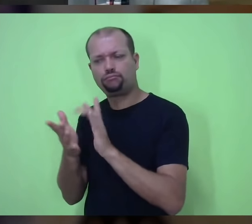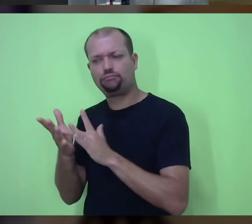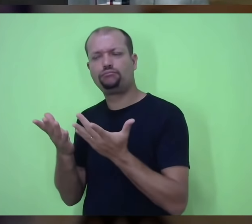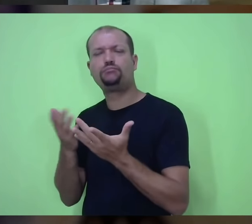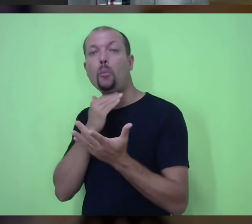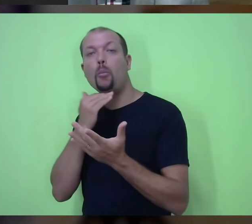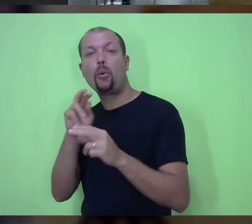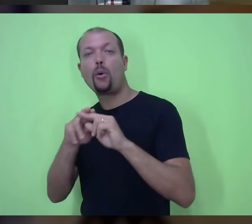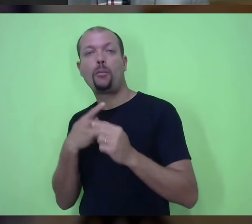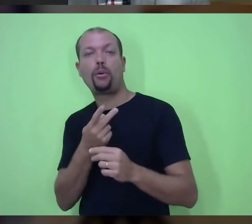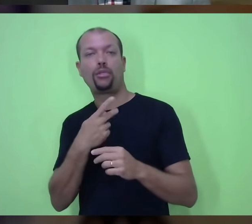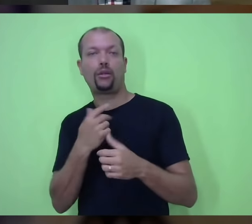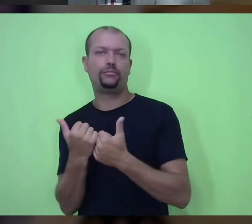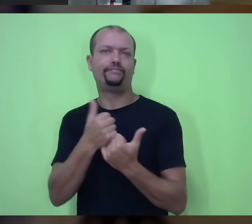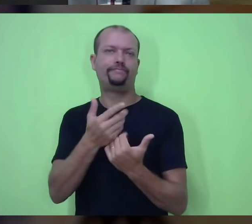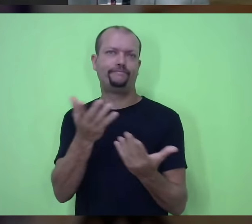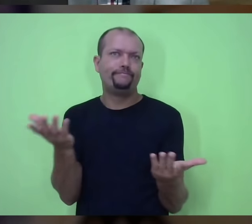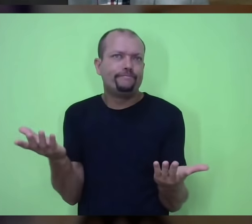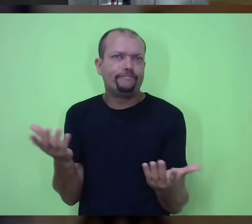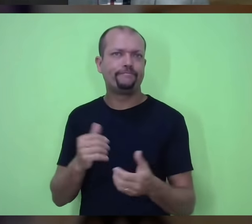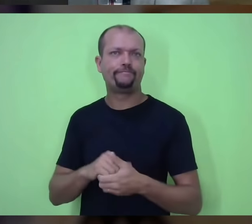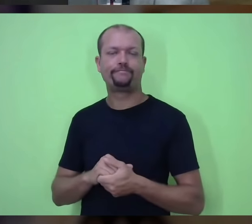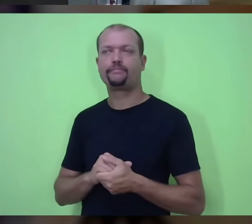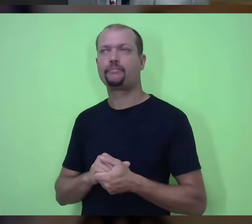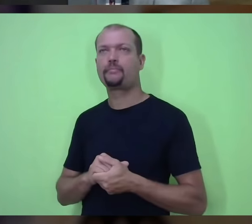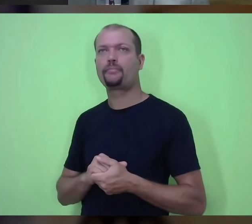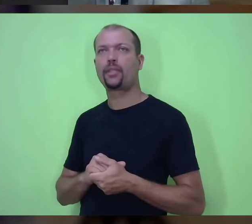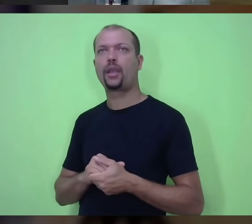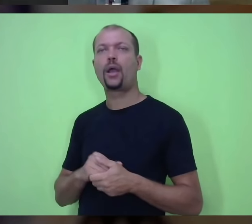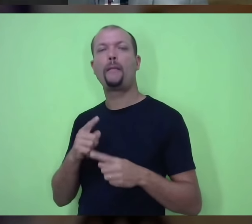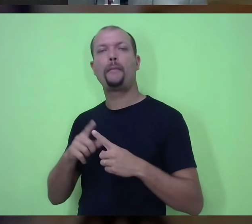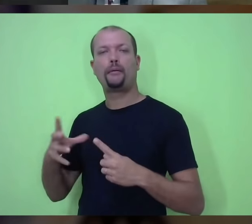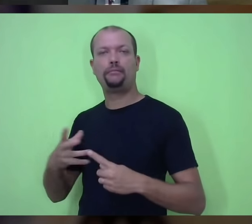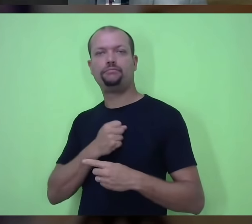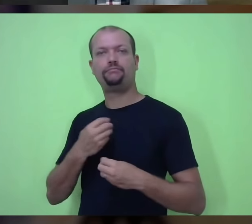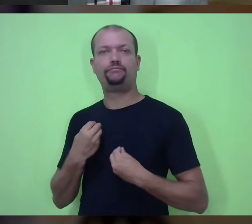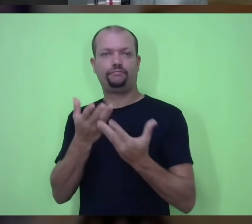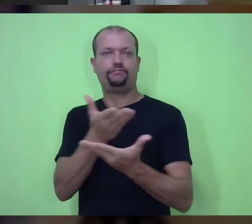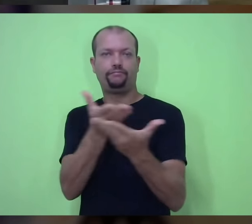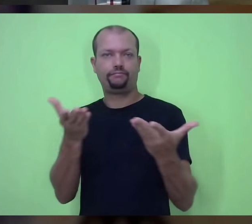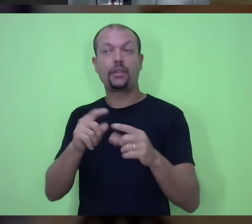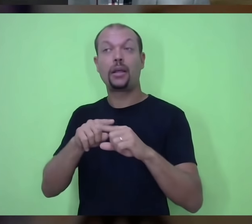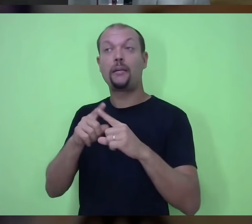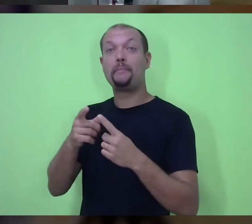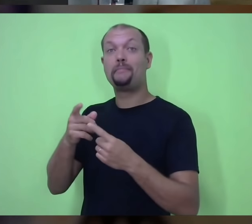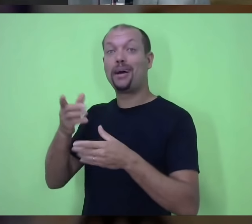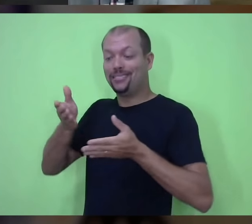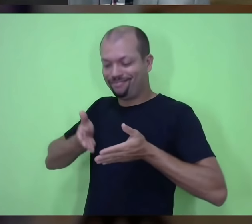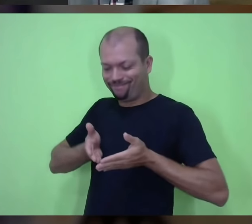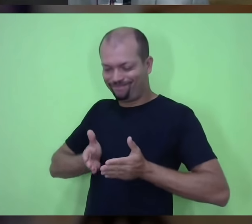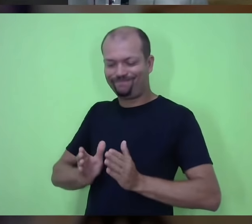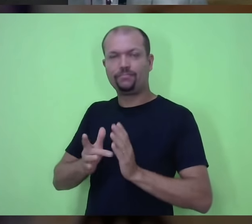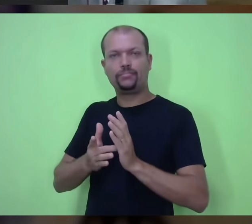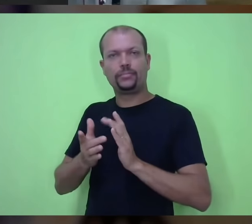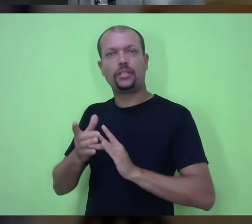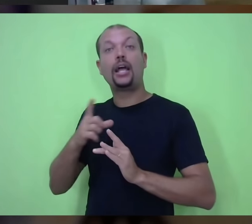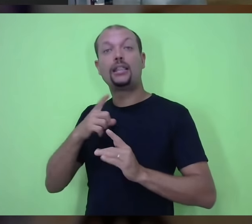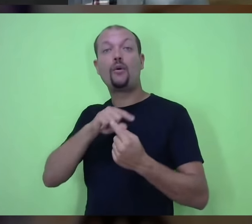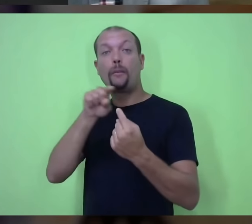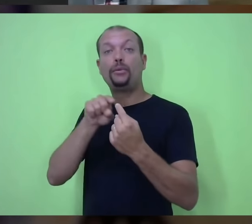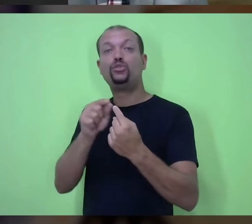ela como um fato, né? Cristo se encarnou para nos resgatar. Mas só que a encarnação de Cristo, ela também teve uma